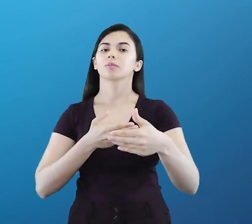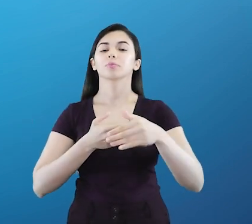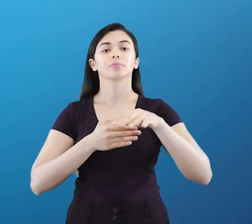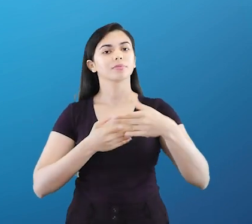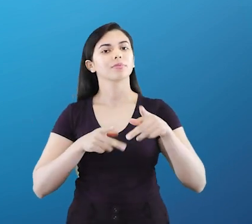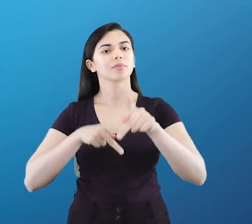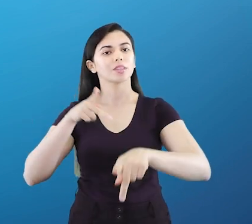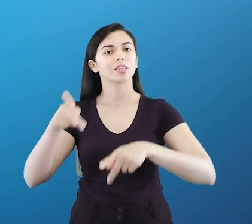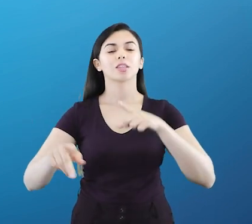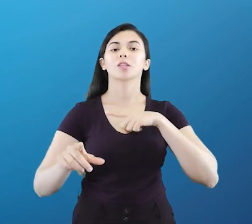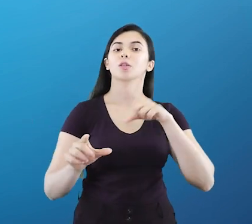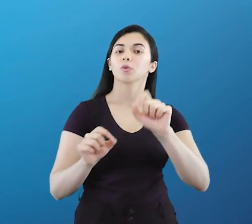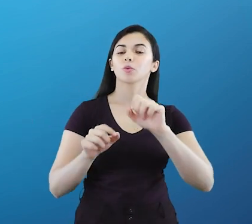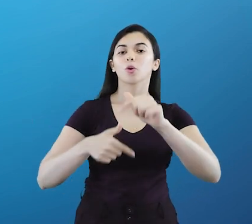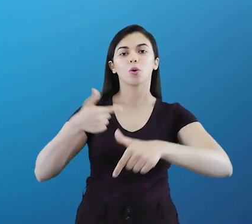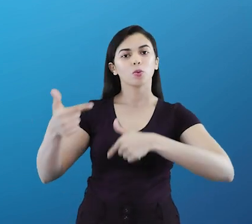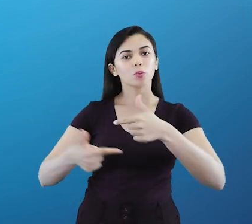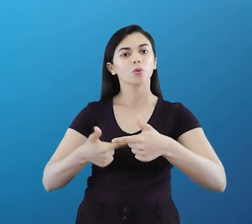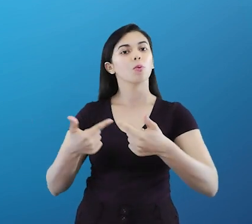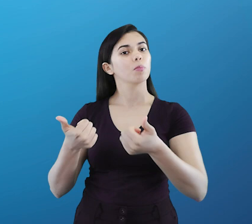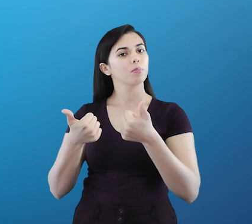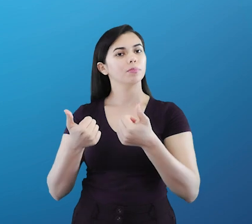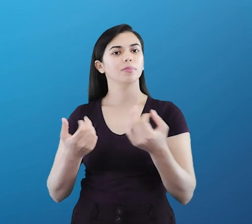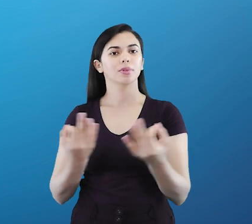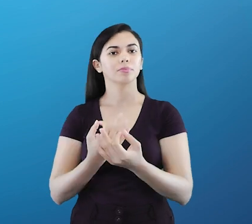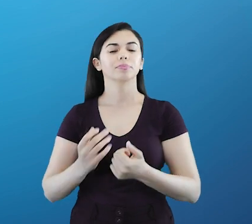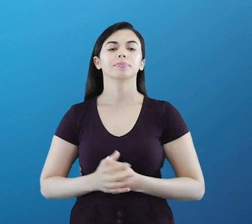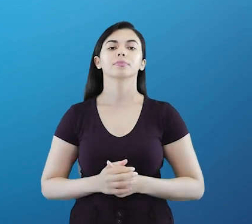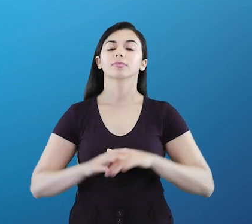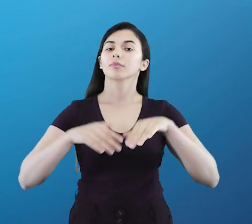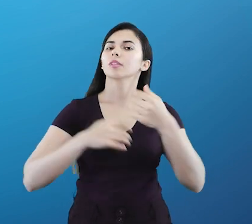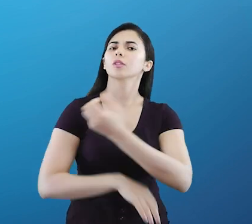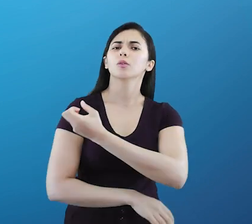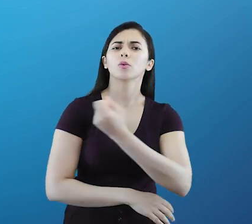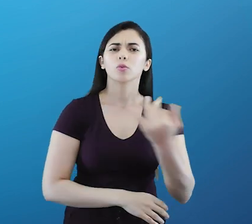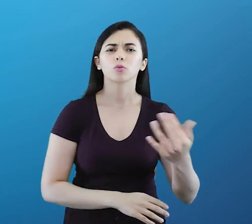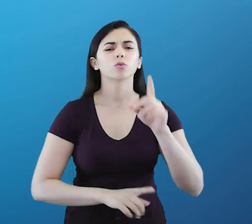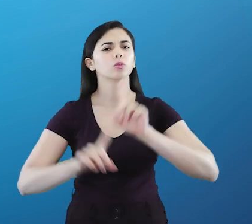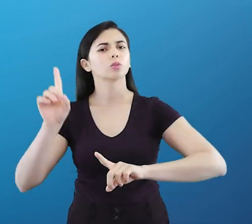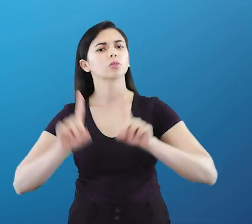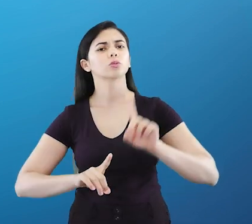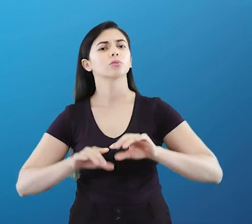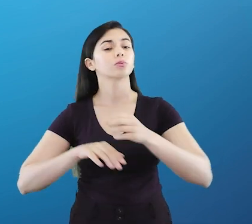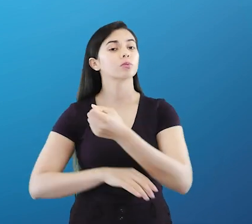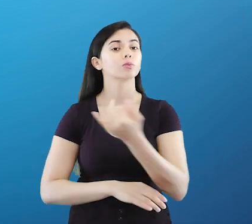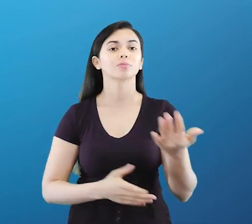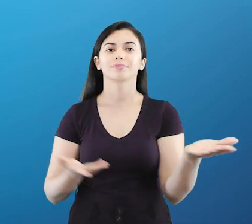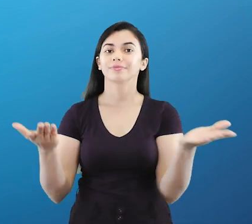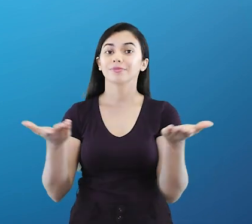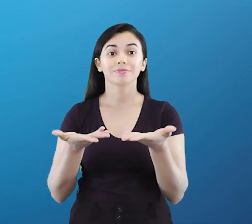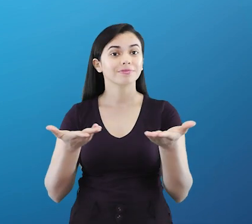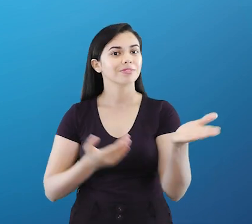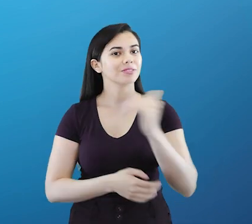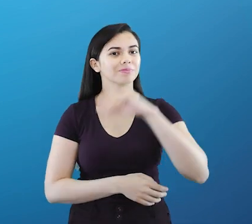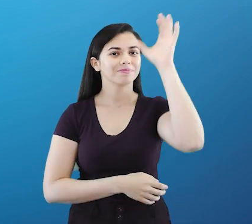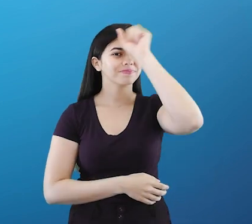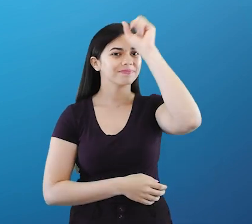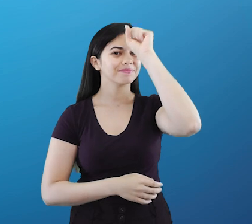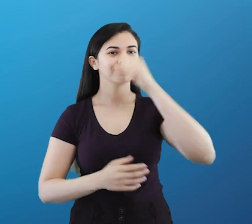a população acaba sendo atendida. Quais são esses aspectos? Quais são esses indicadores? Vamos conhecê-los?